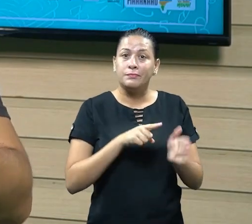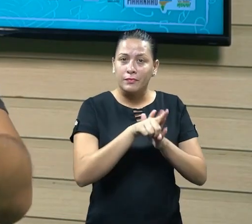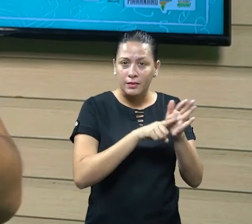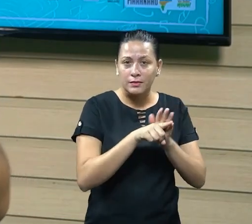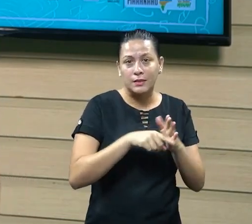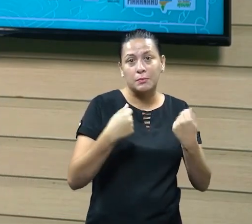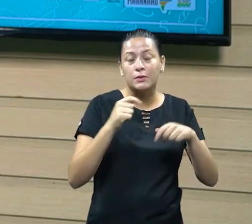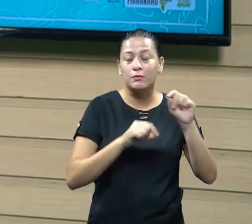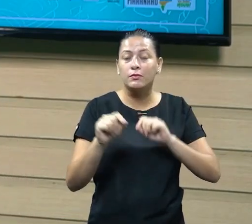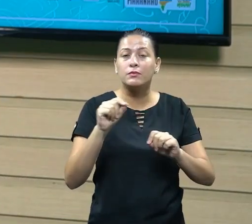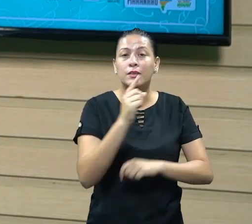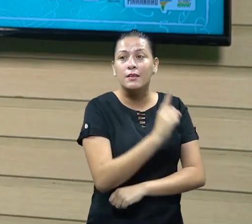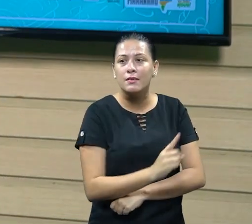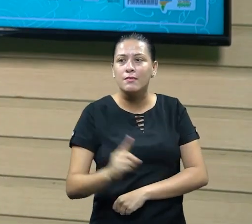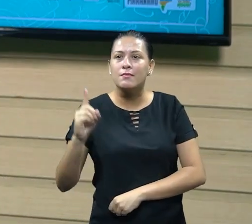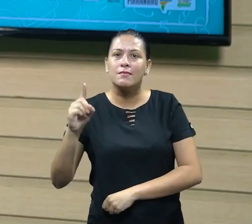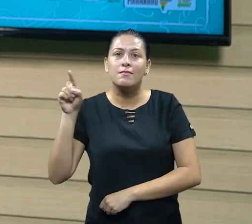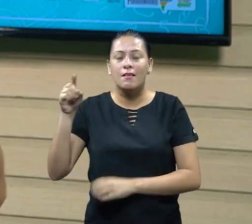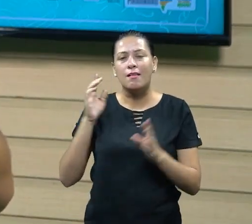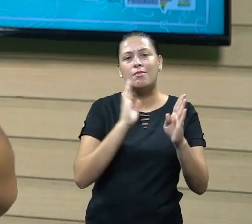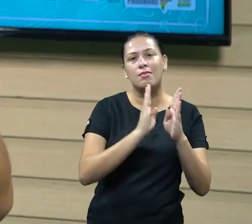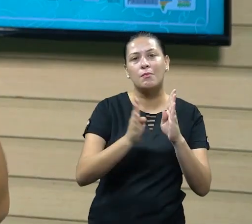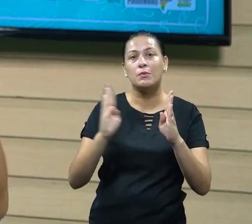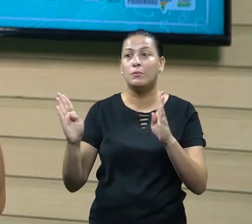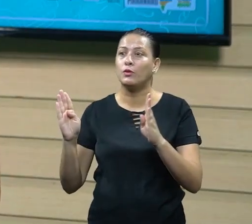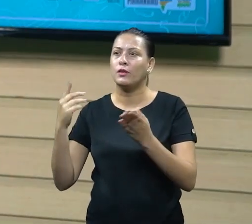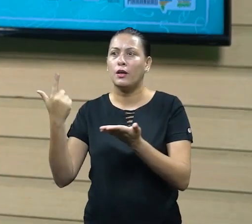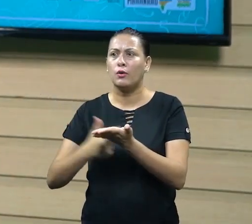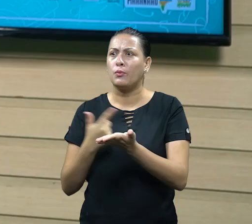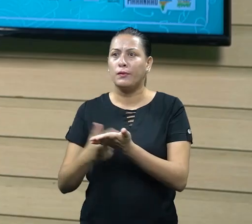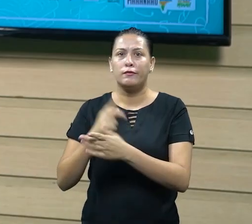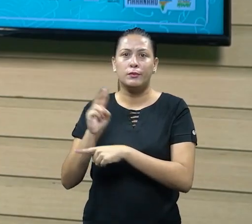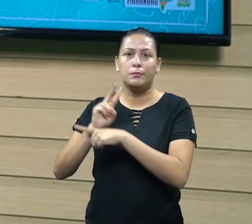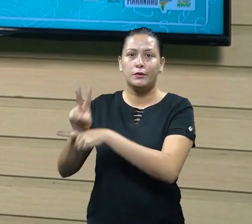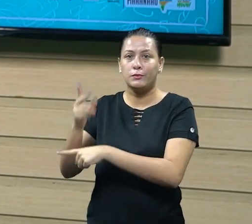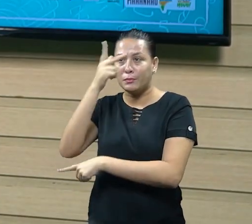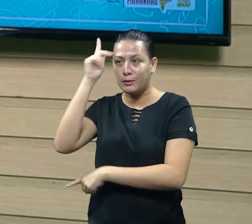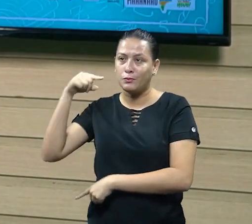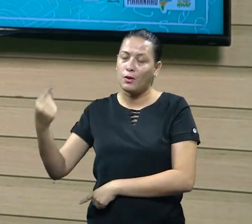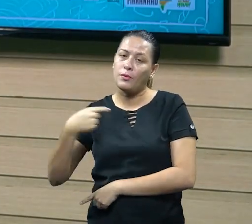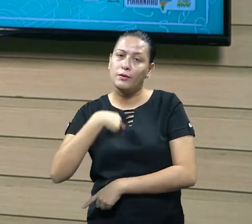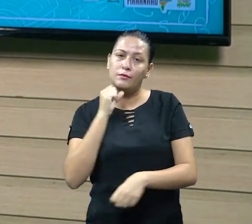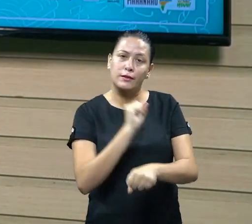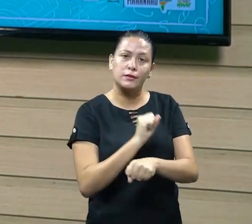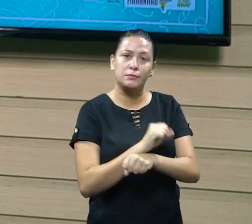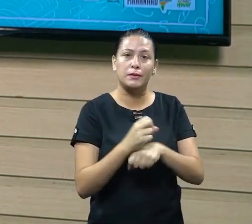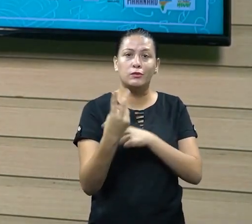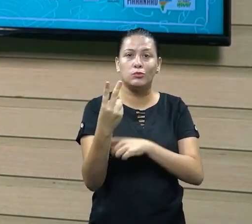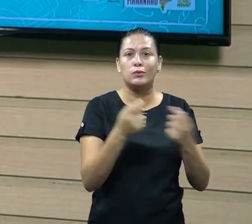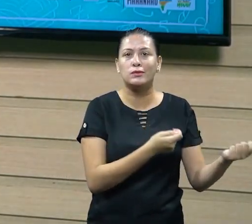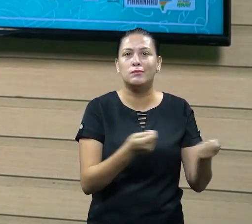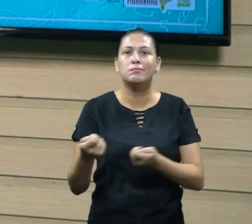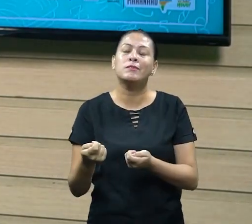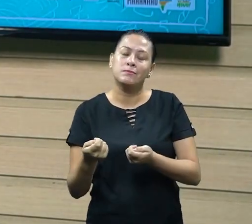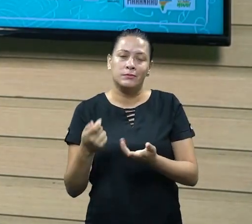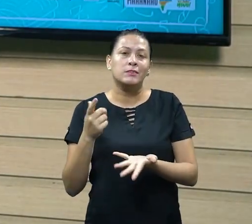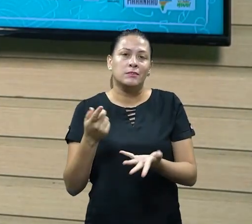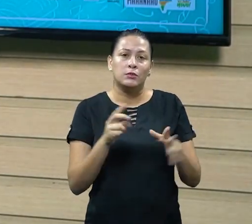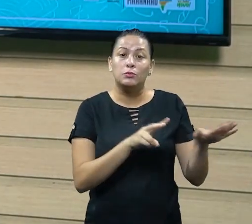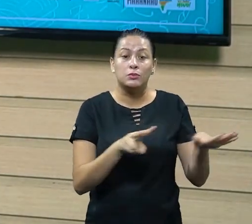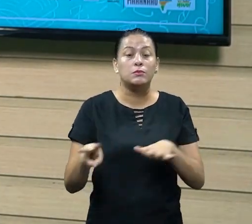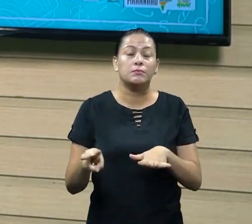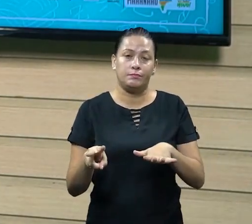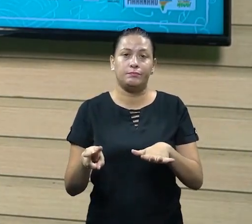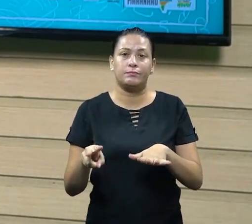biblioteca, chegar na biblioteca, o livro estava emprestado, e eu tinha que esperar mais umas 2 semanas para buscar esse livro. Hoje não, eu passo